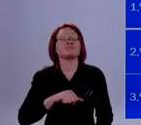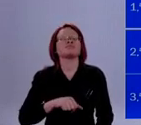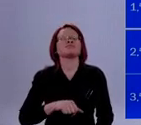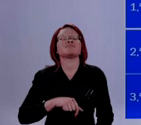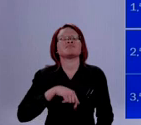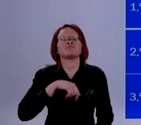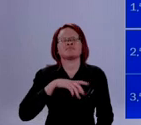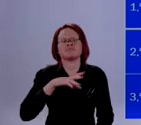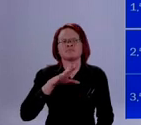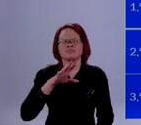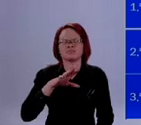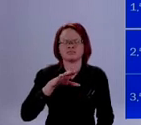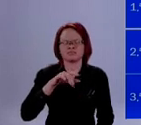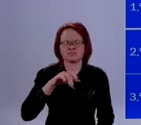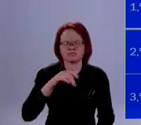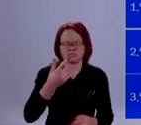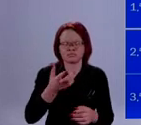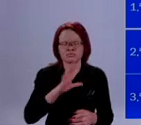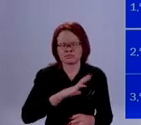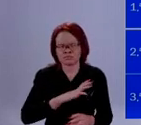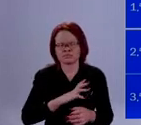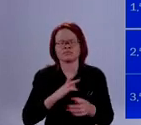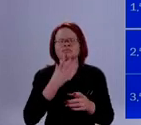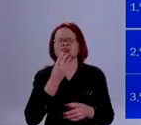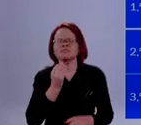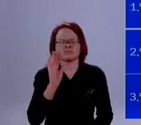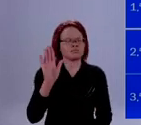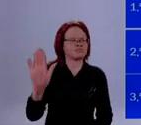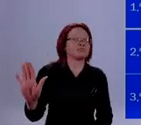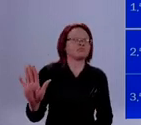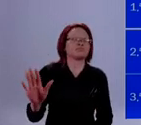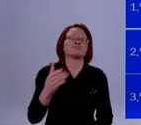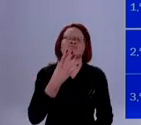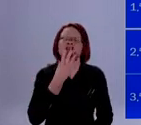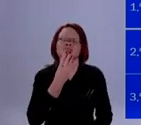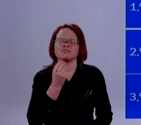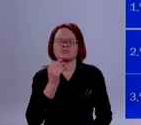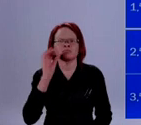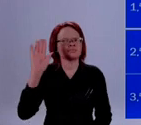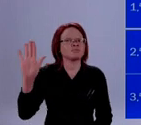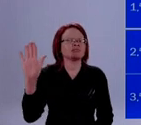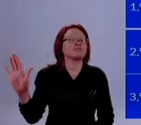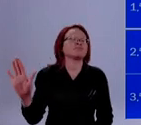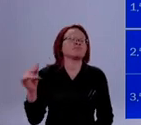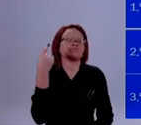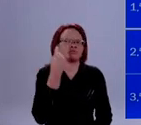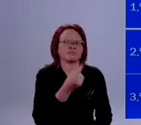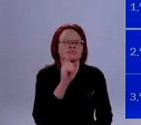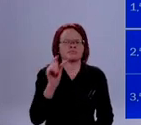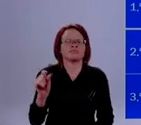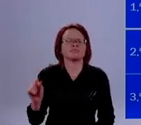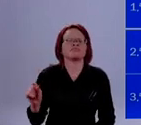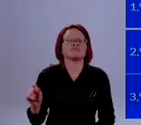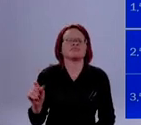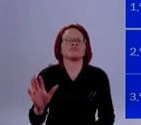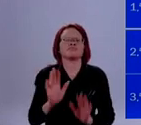pessoa masculino e feminino ou masculino Temos seu seus para um